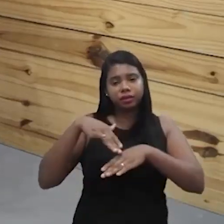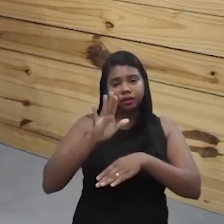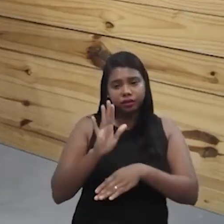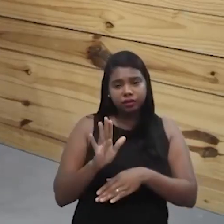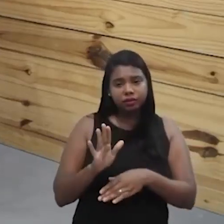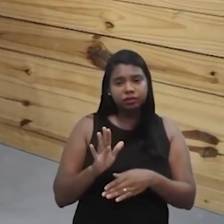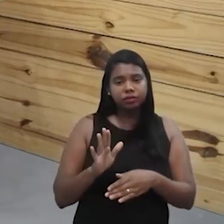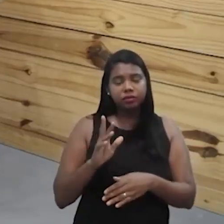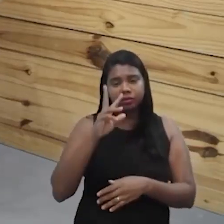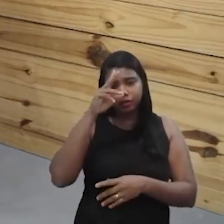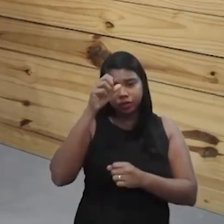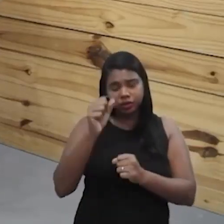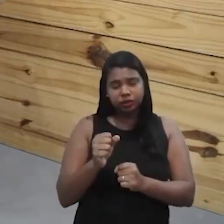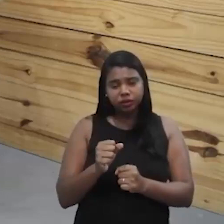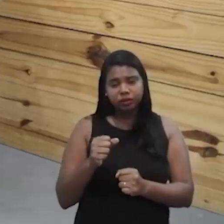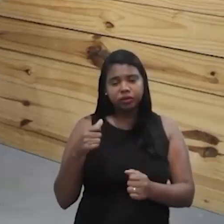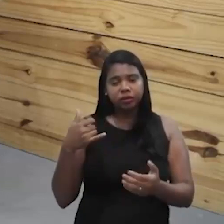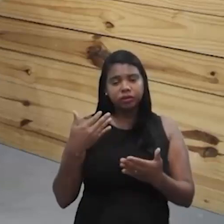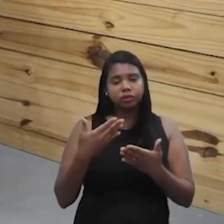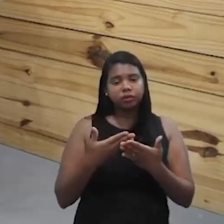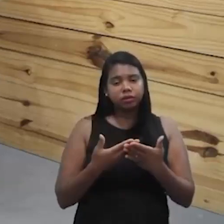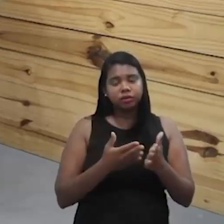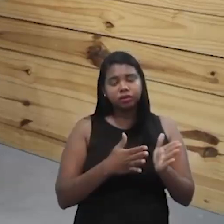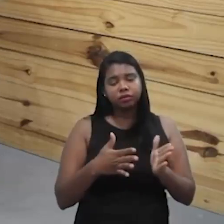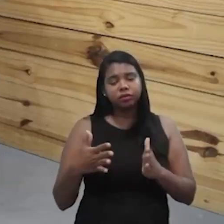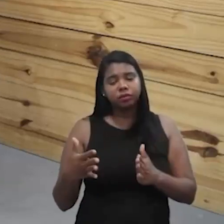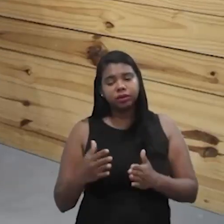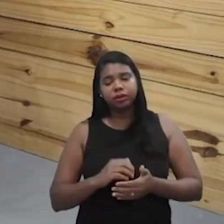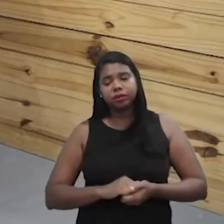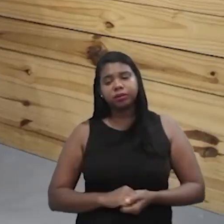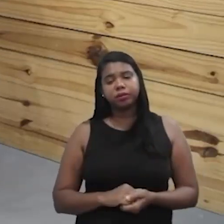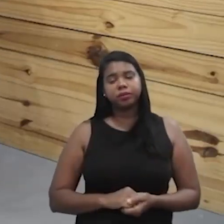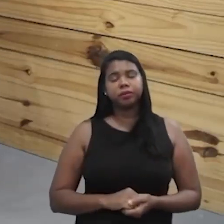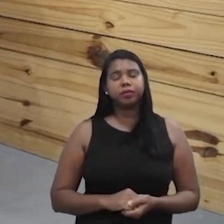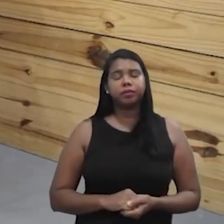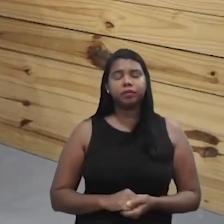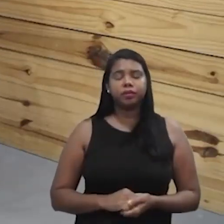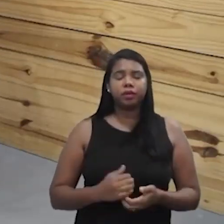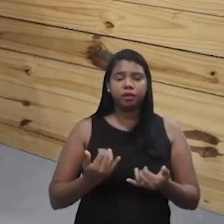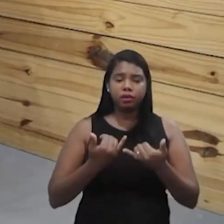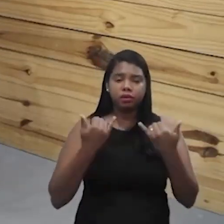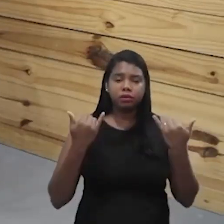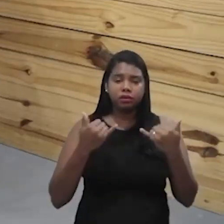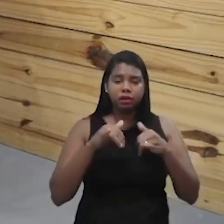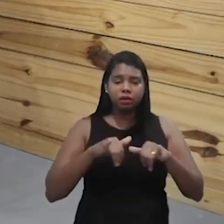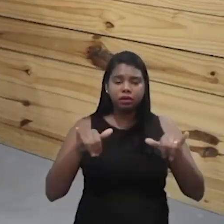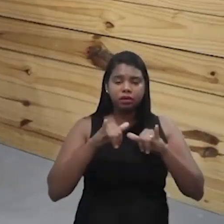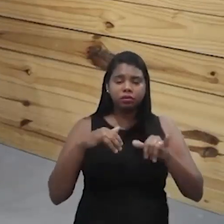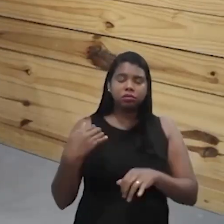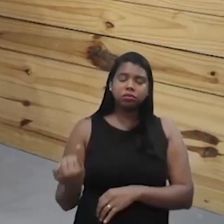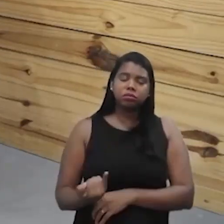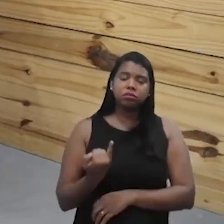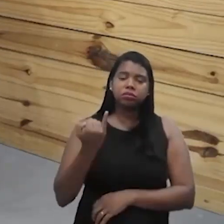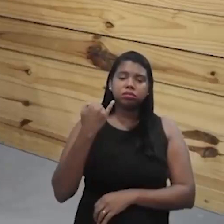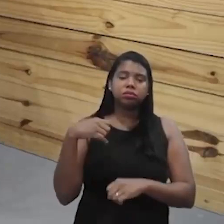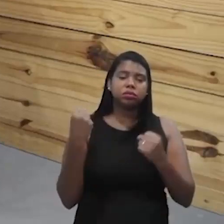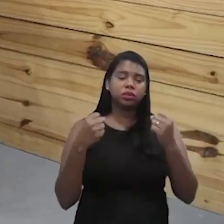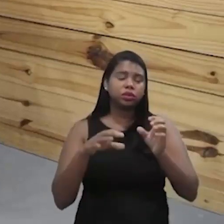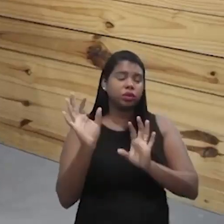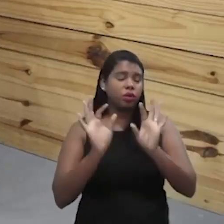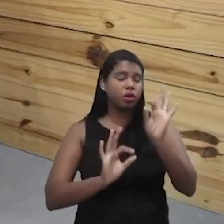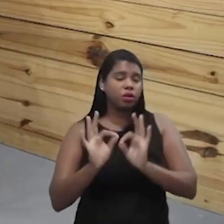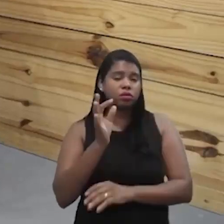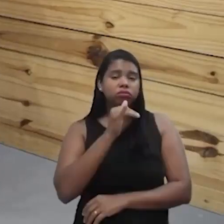maior intensidade durante um determinado período, né, e que são informações importantes e necessárias para algumas organizações. Por